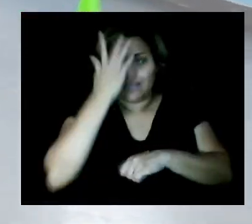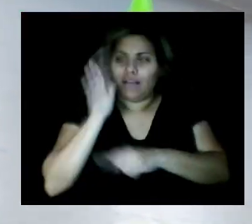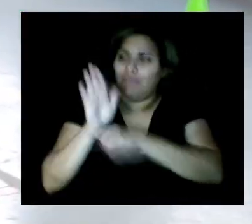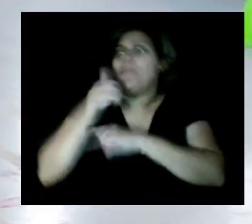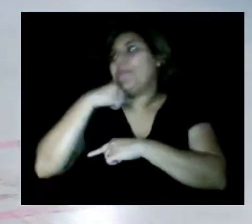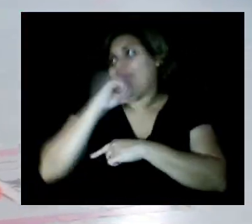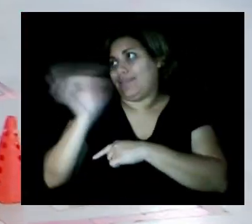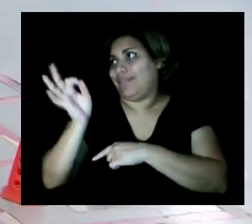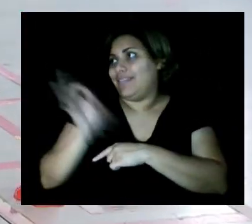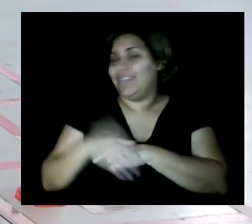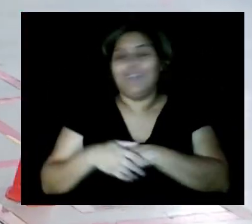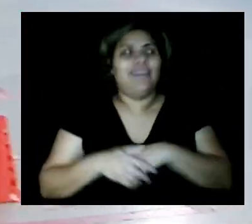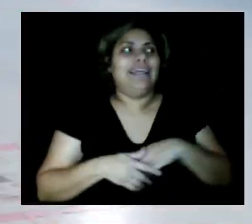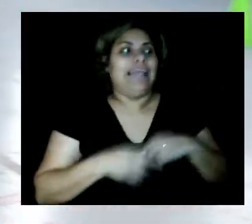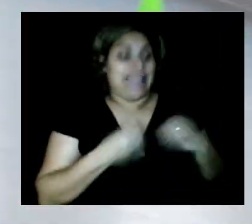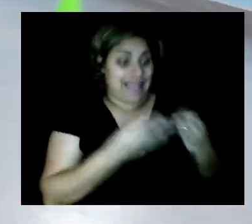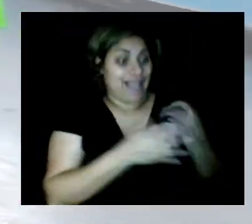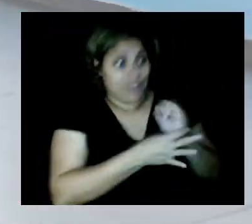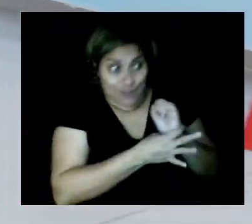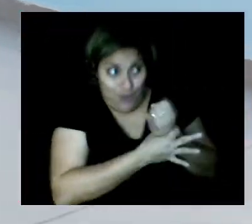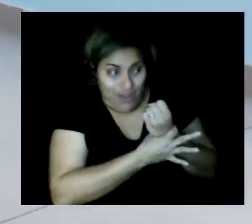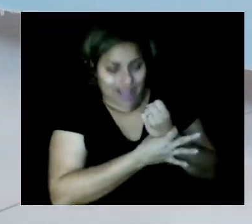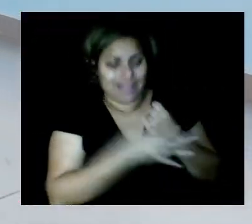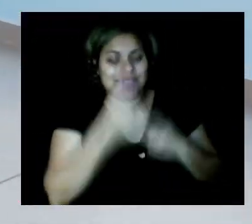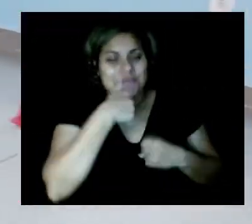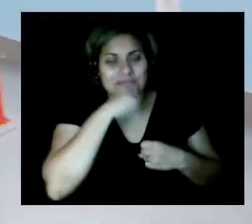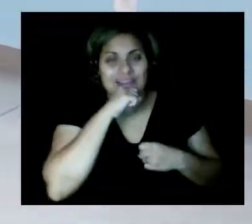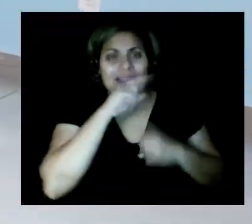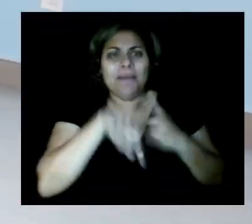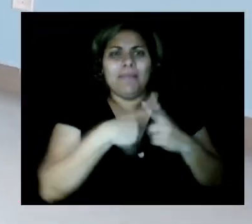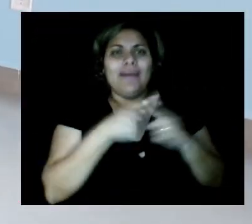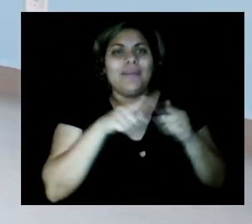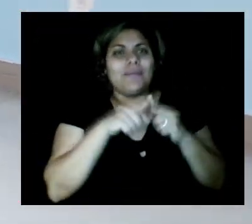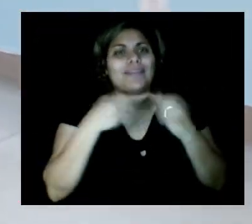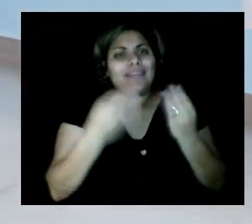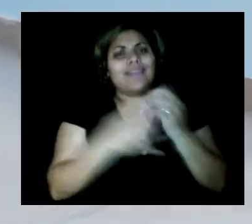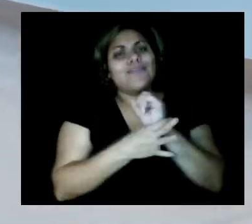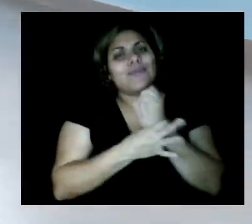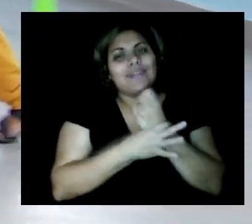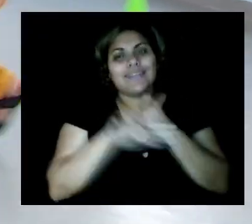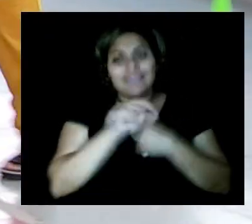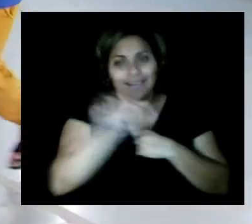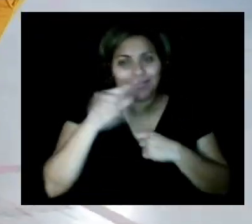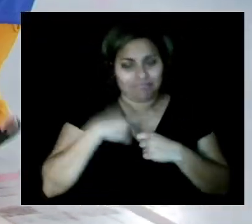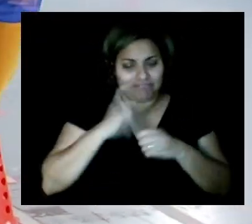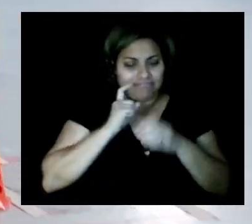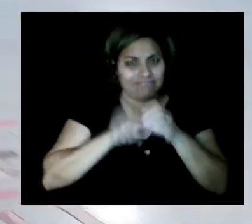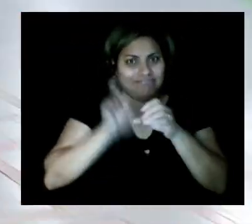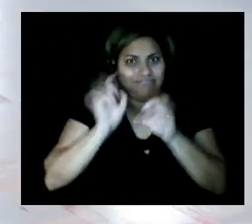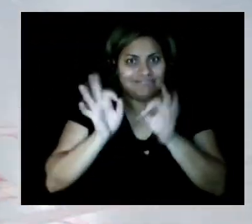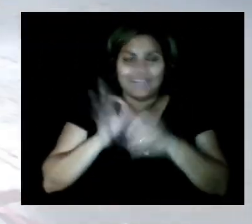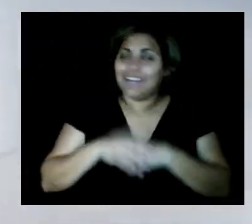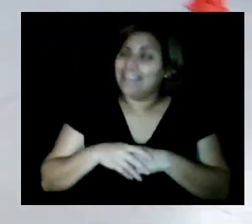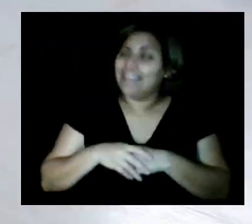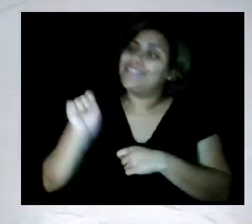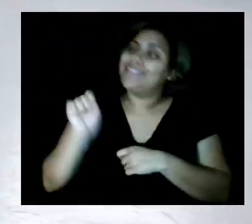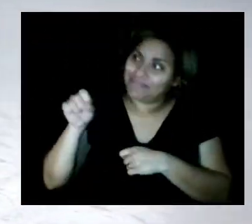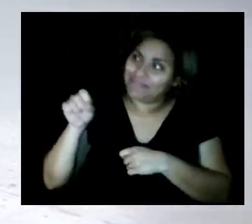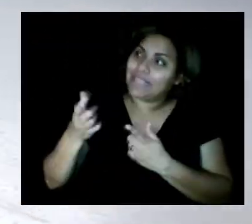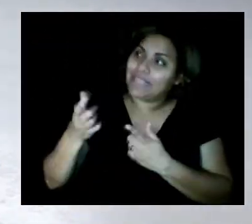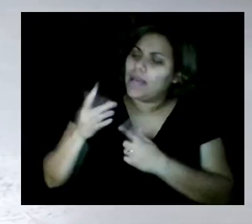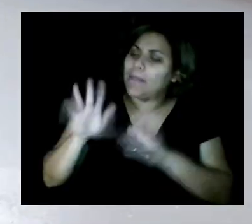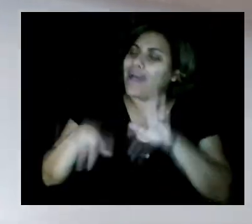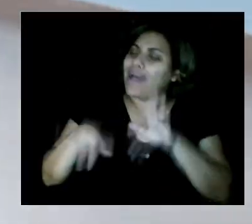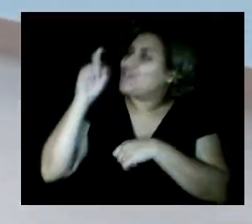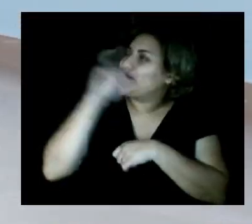de segurança para as mães, mas também dá uma segurança para eles, de autonomia. De autonomia, E assim, o difícil da criança do autismo é